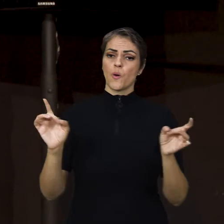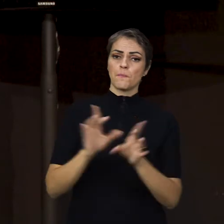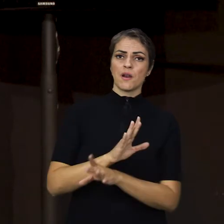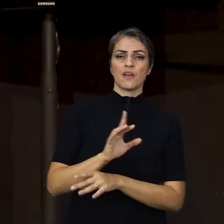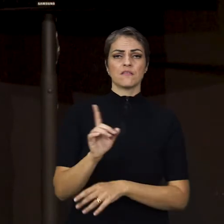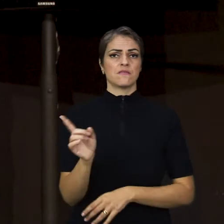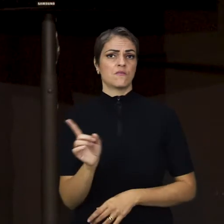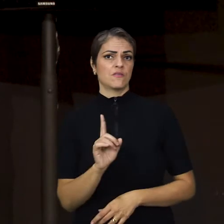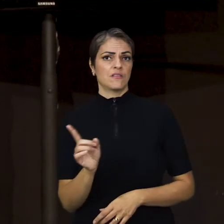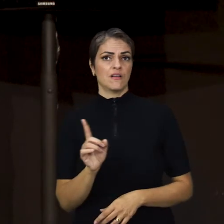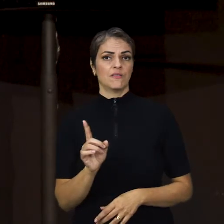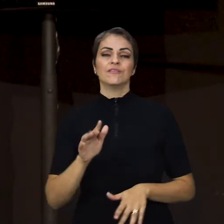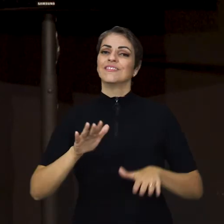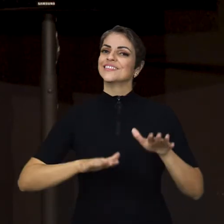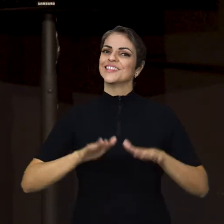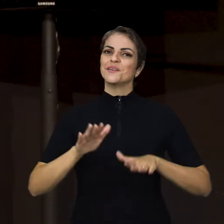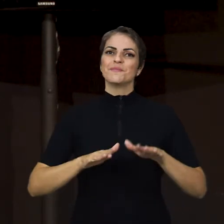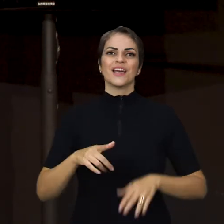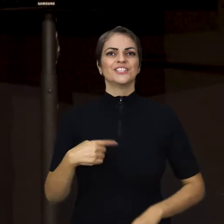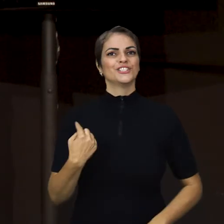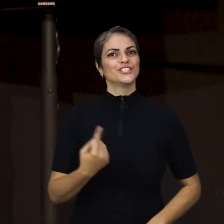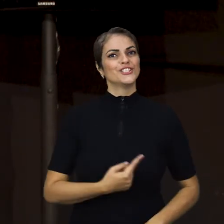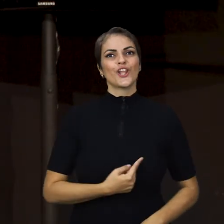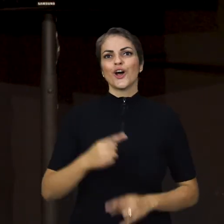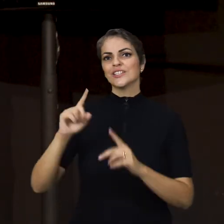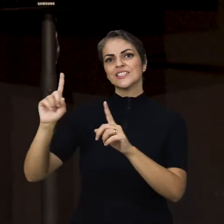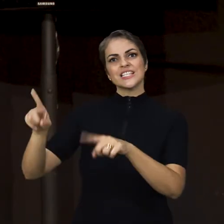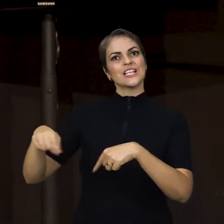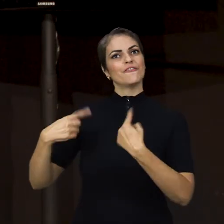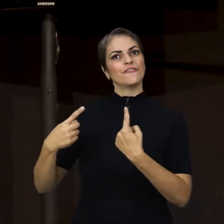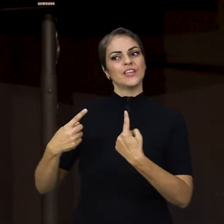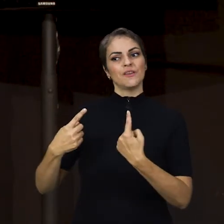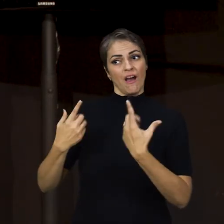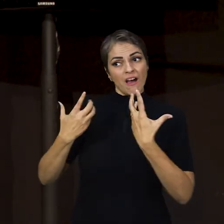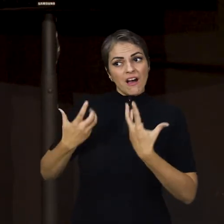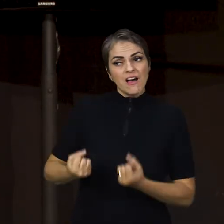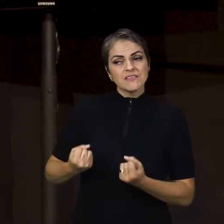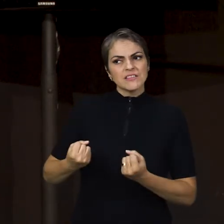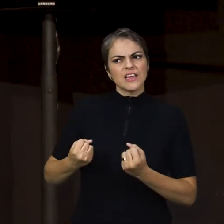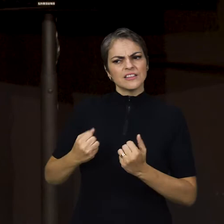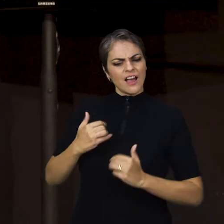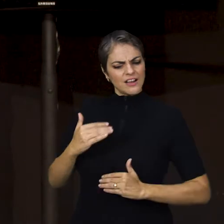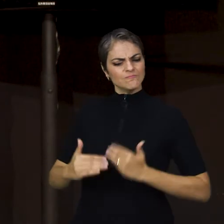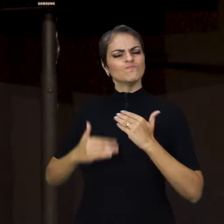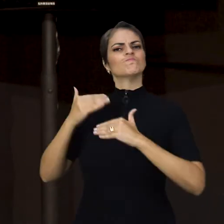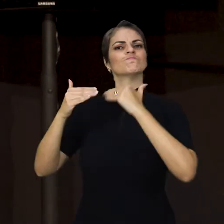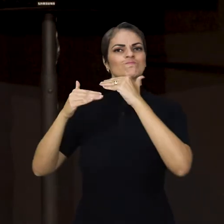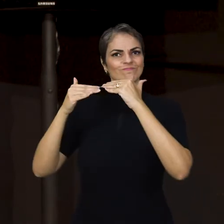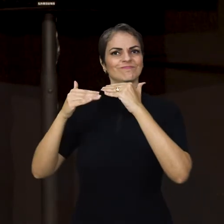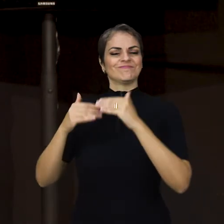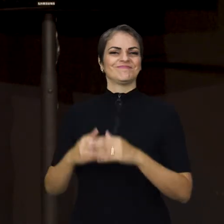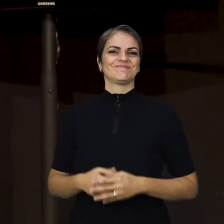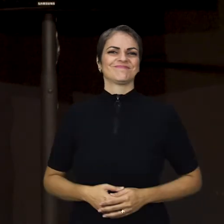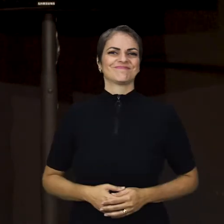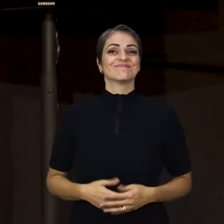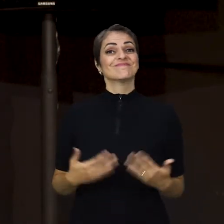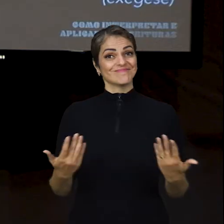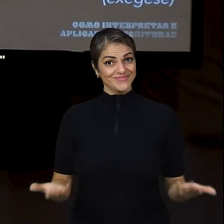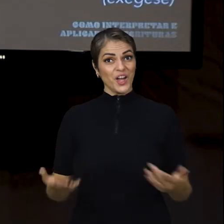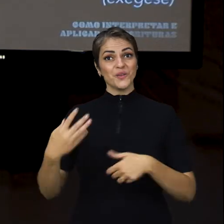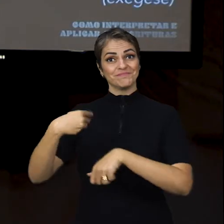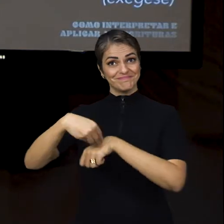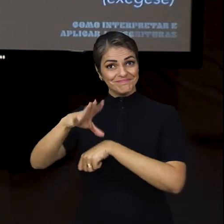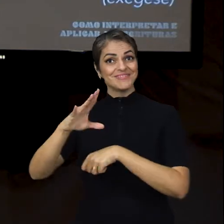da maneira como nós conseguimos encarar e superar cada um desses desafios. Então, o primeiro que eu quero